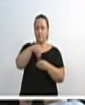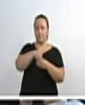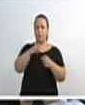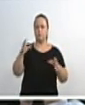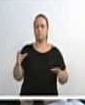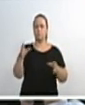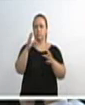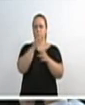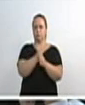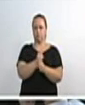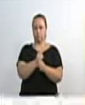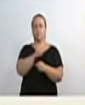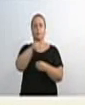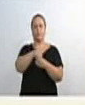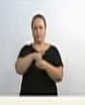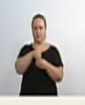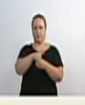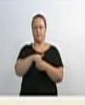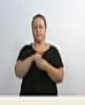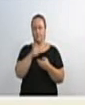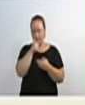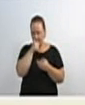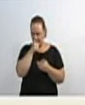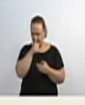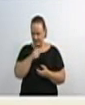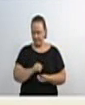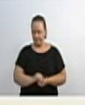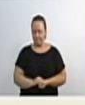englobada. Em votação.